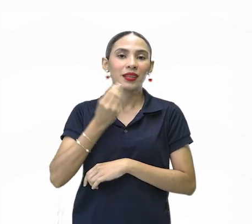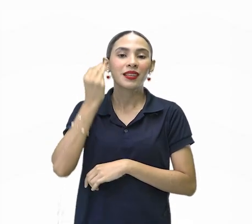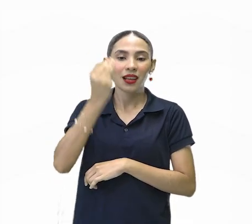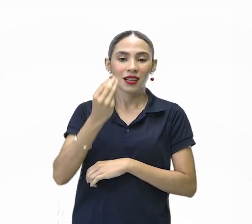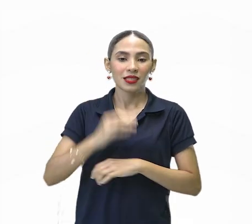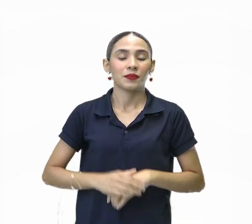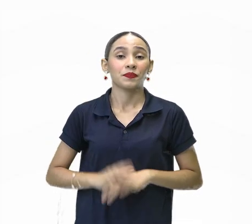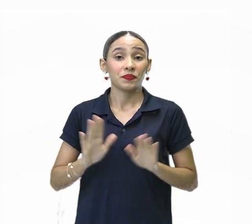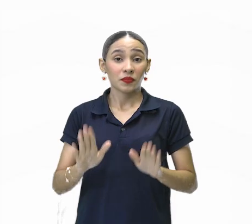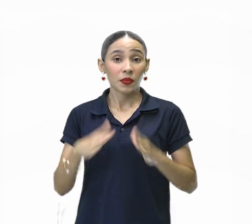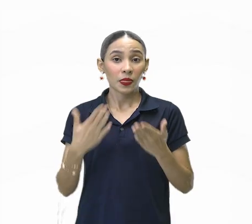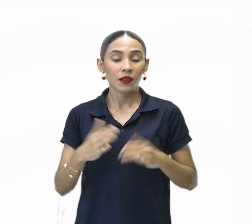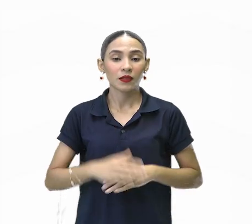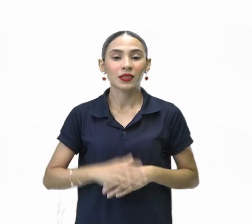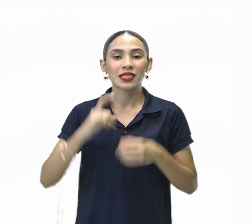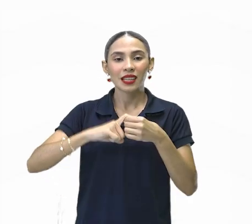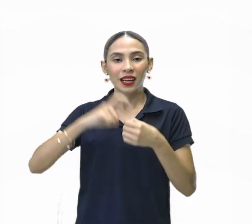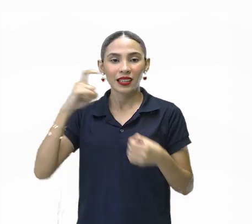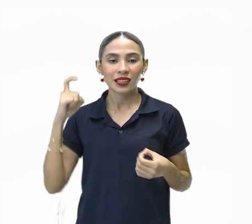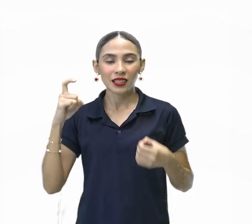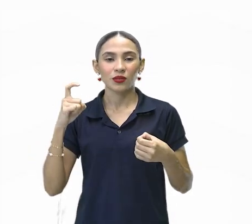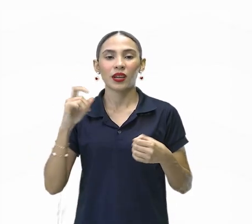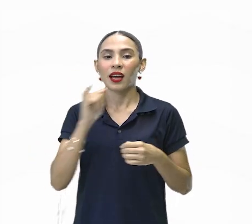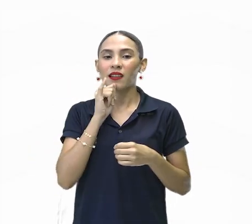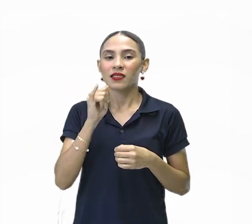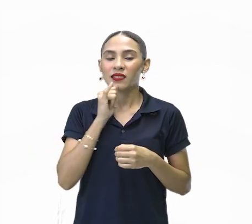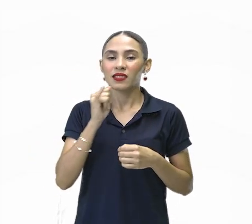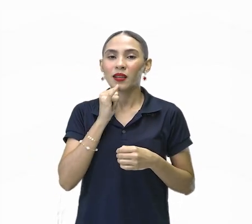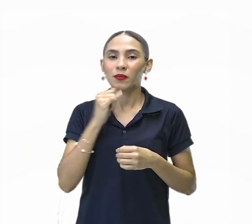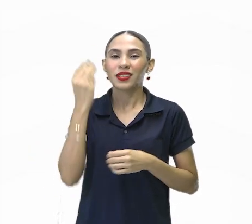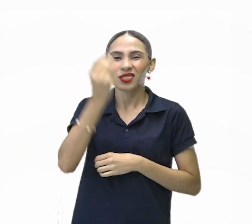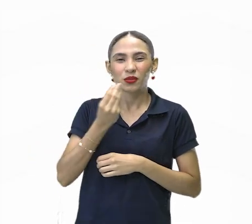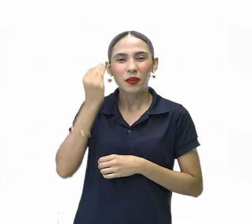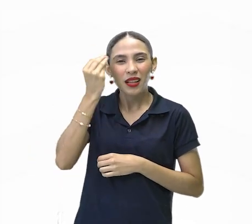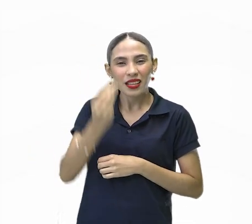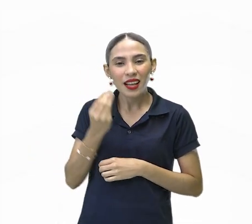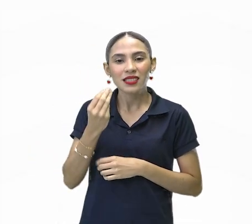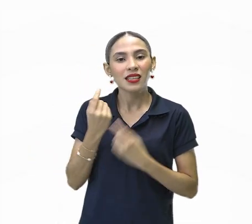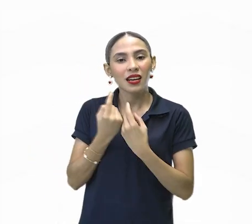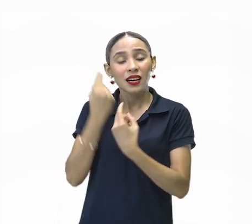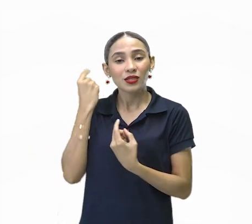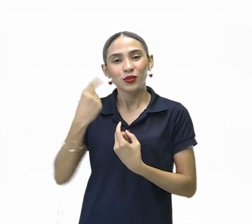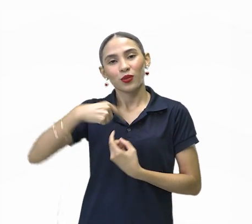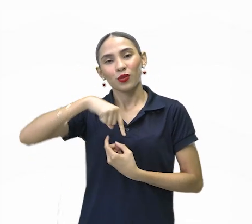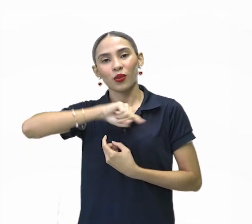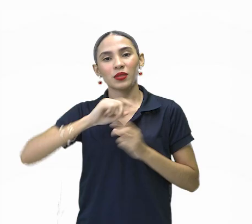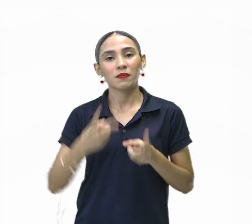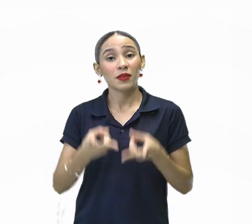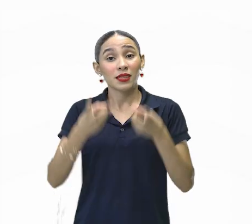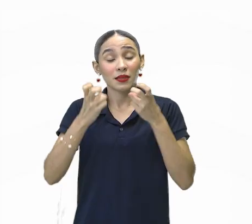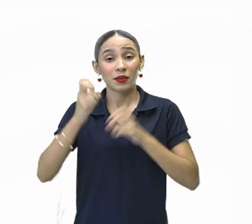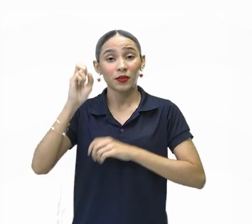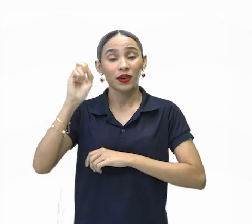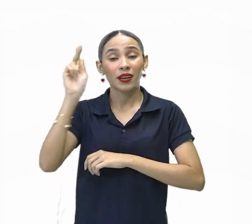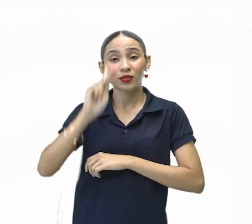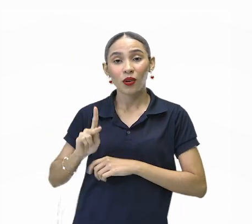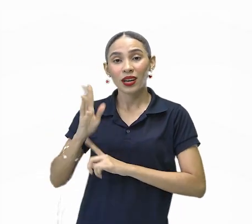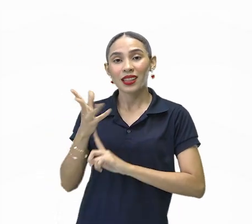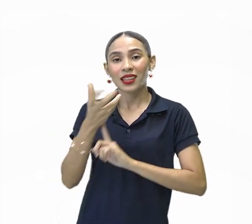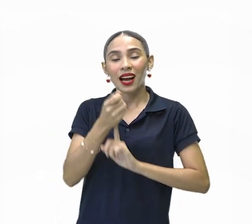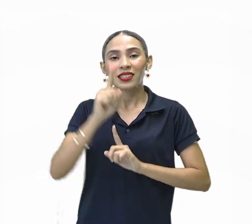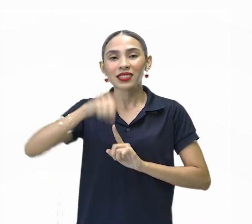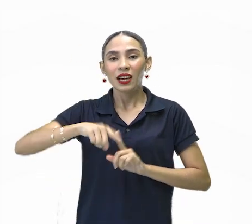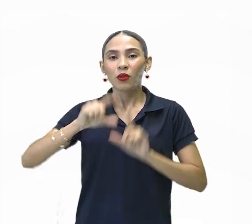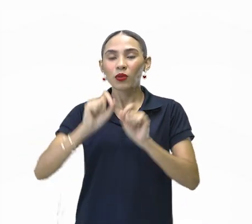experiências. Então, saindo desse túnel do tempo, percebemos que a história da arte é um espelho